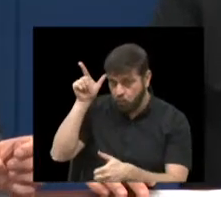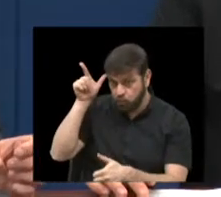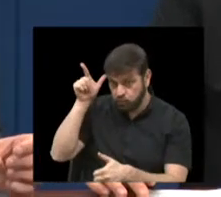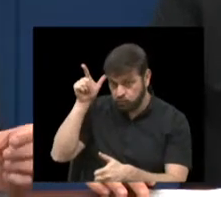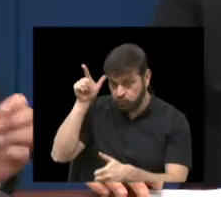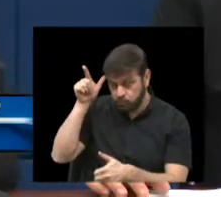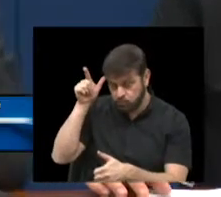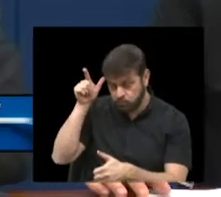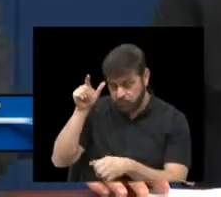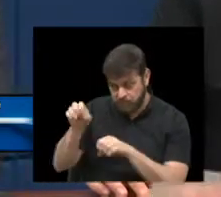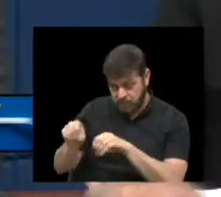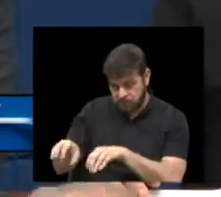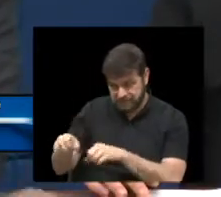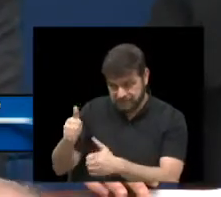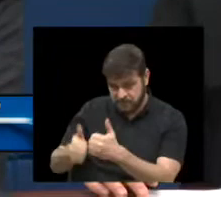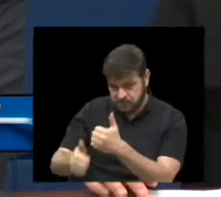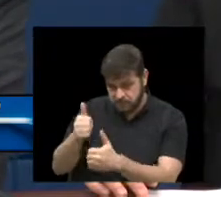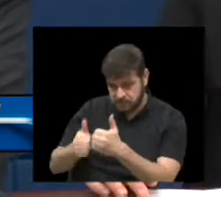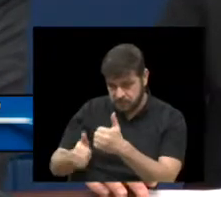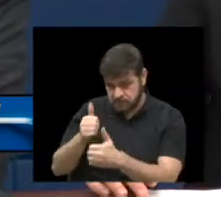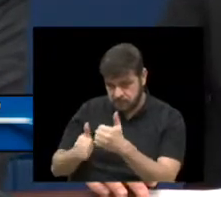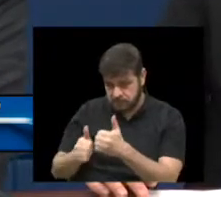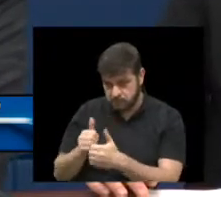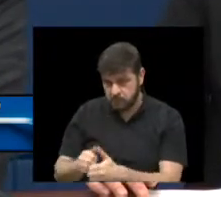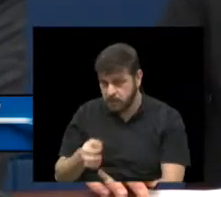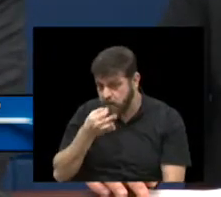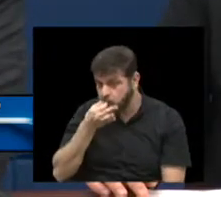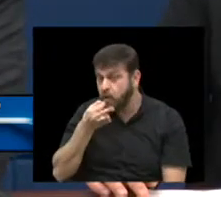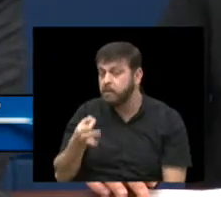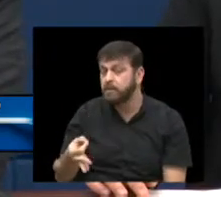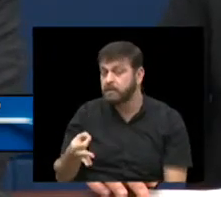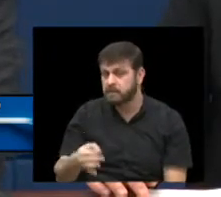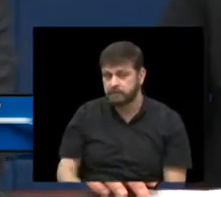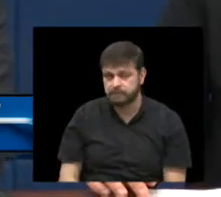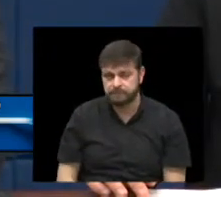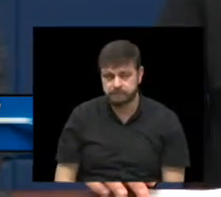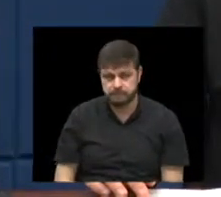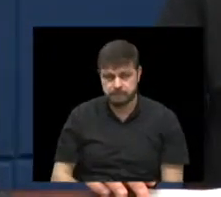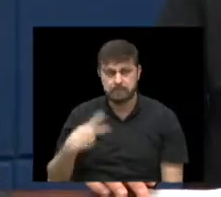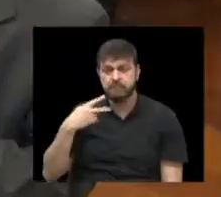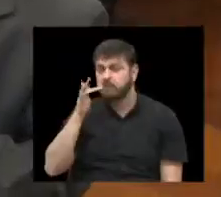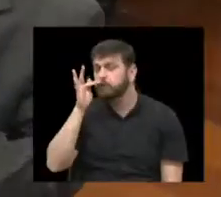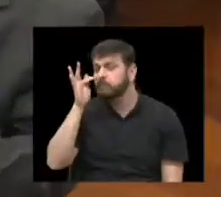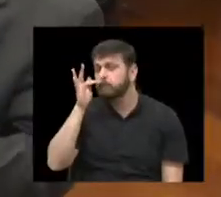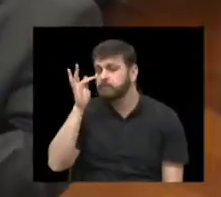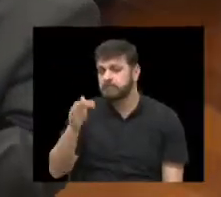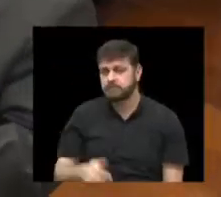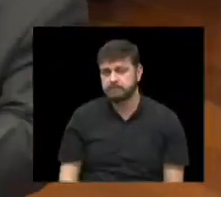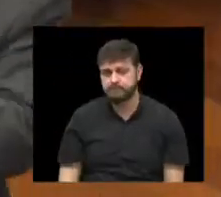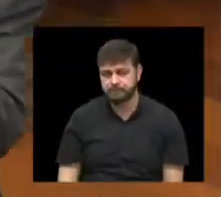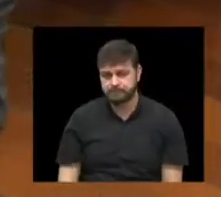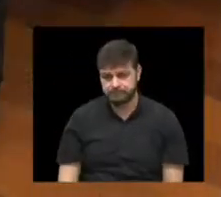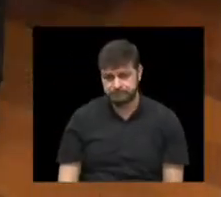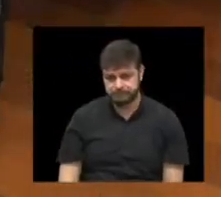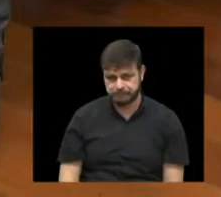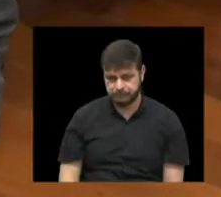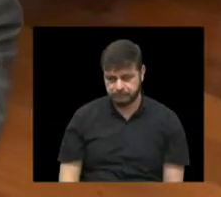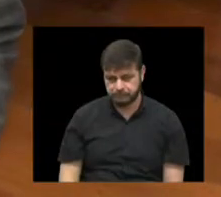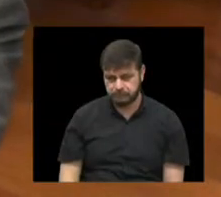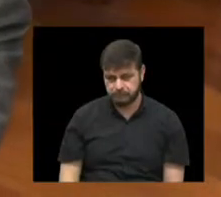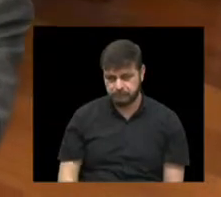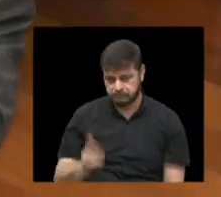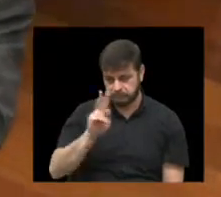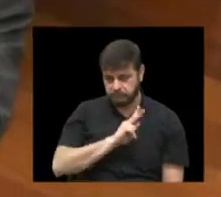Educação e Esporte para pedir tempo para exarar parecer, vereador Antônio Flores. Já está indicado. Pois